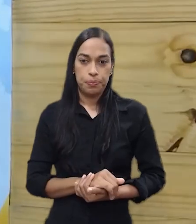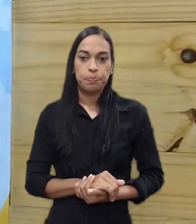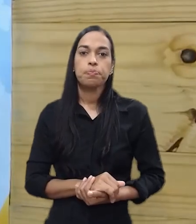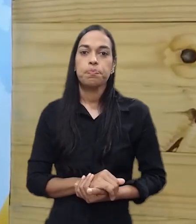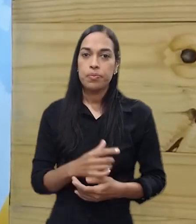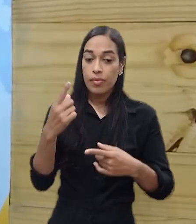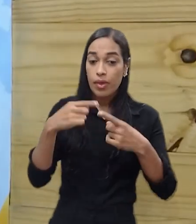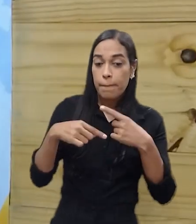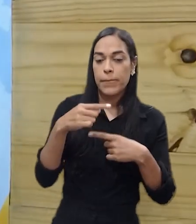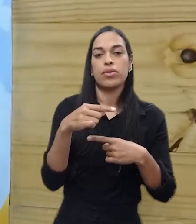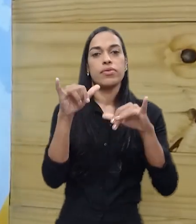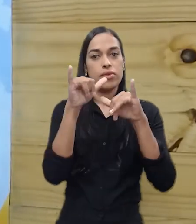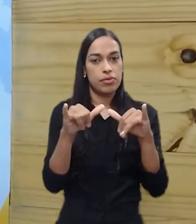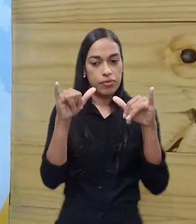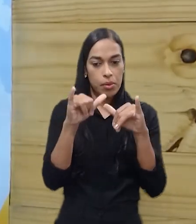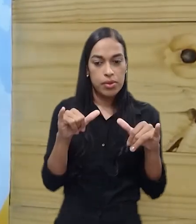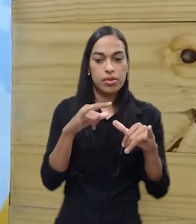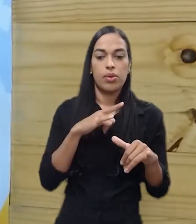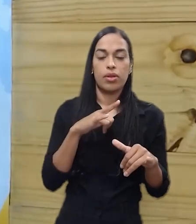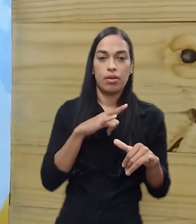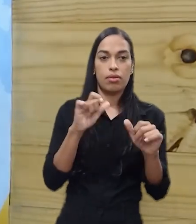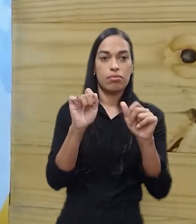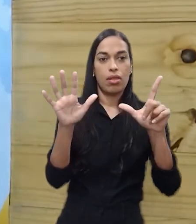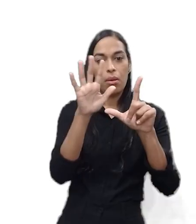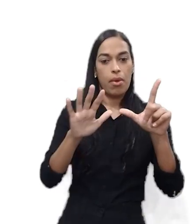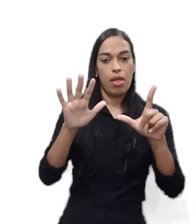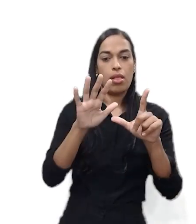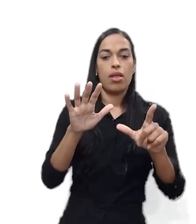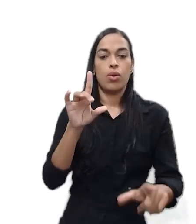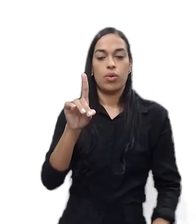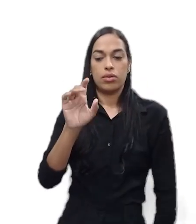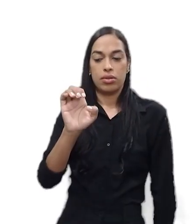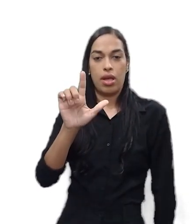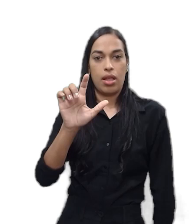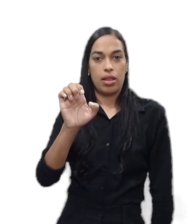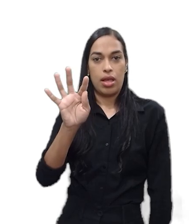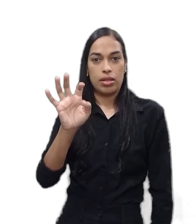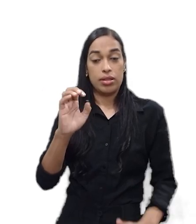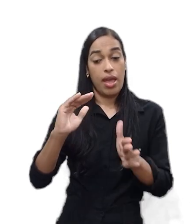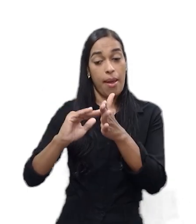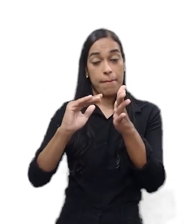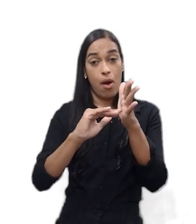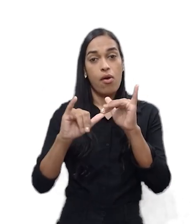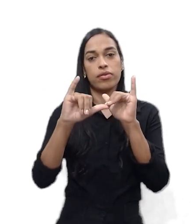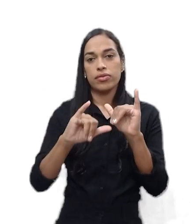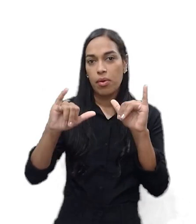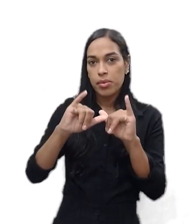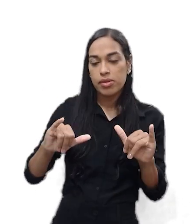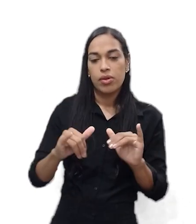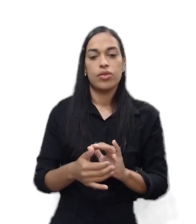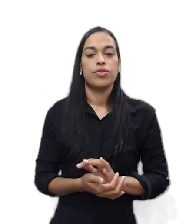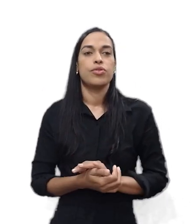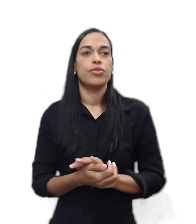a modificação desses registros existentes na tabela. O comando delete remove os registros de uma